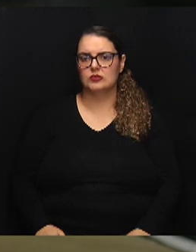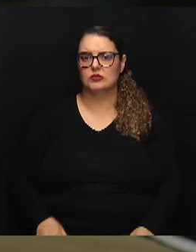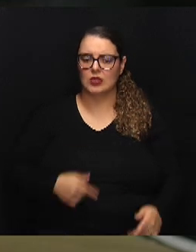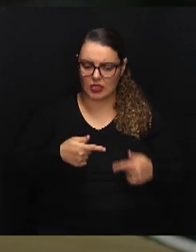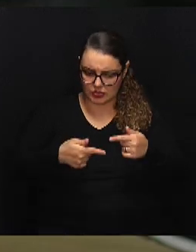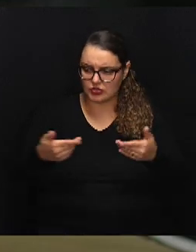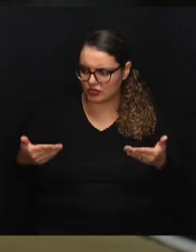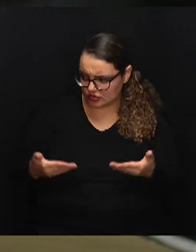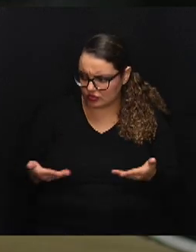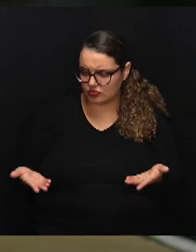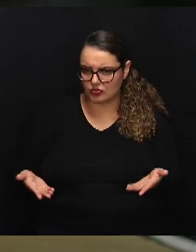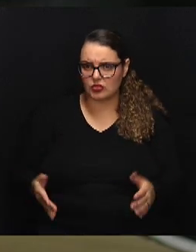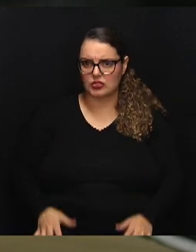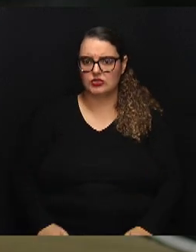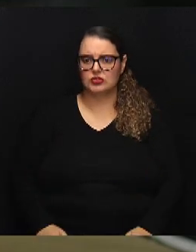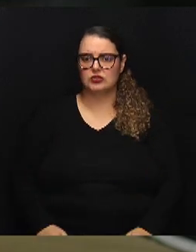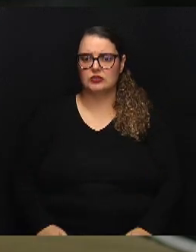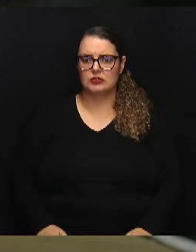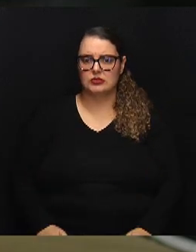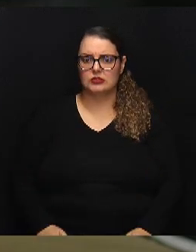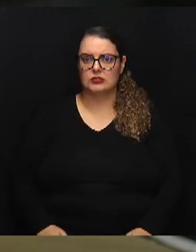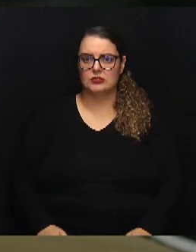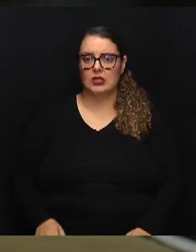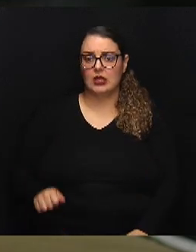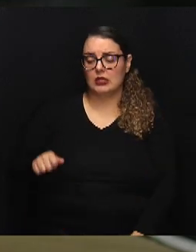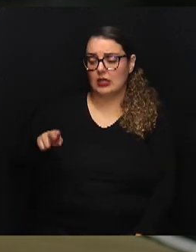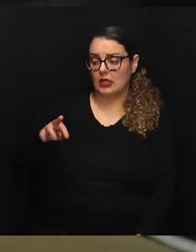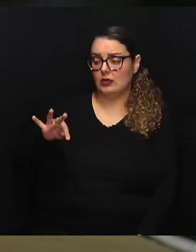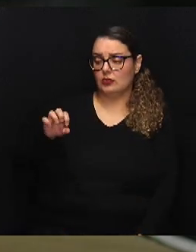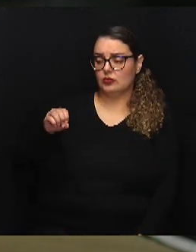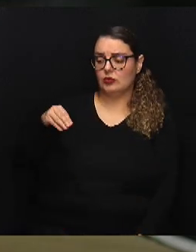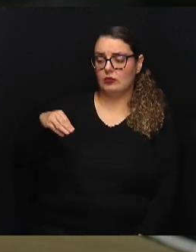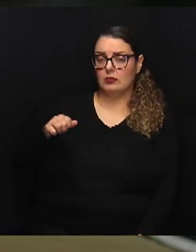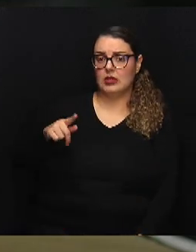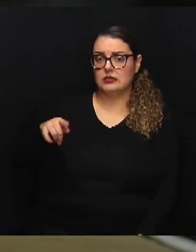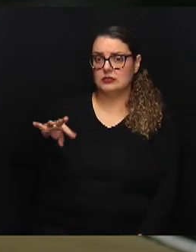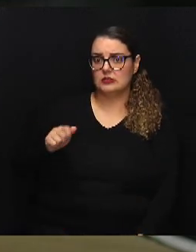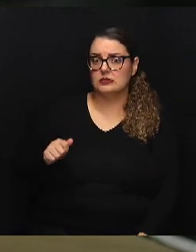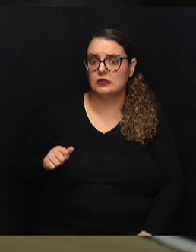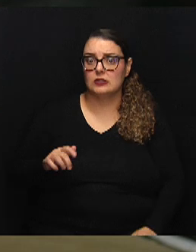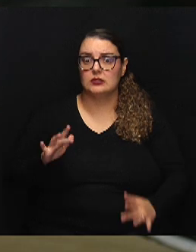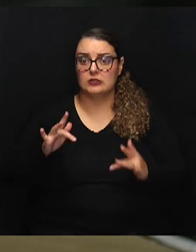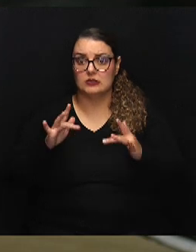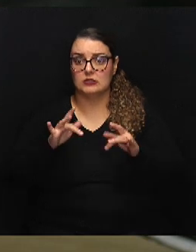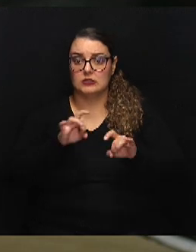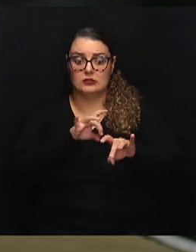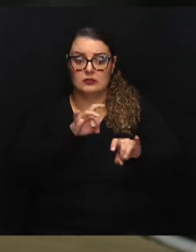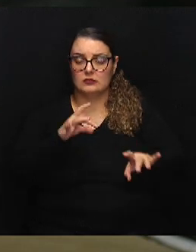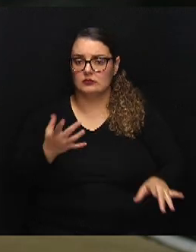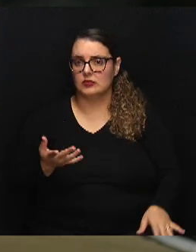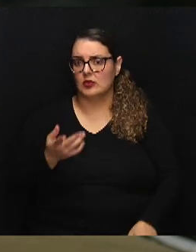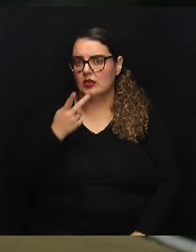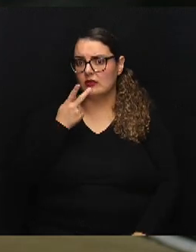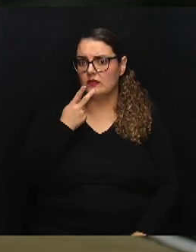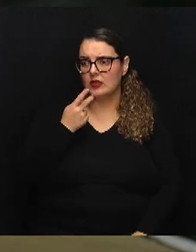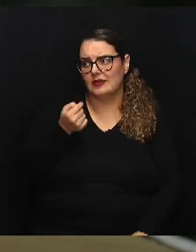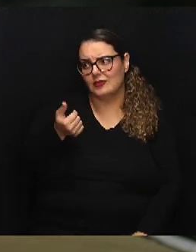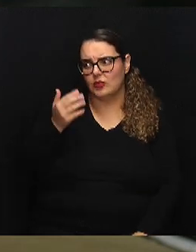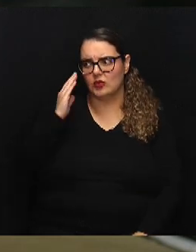hoje mesmo, e essa questão da automatização e desse namoro virtual que muito se fala, e eu acho que pouco se